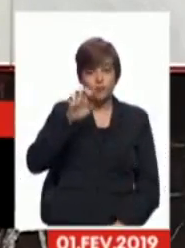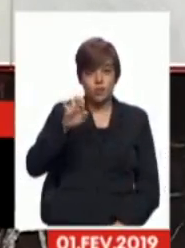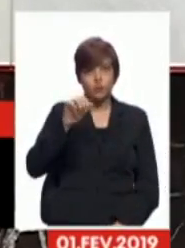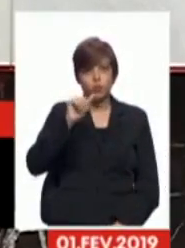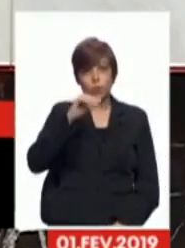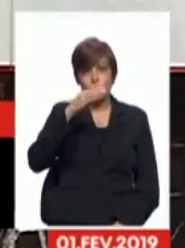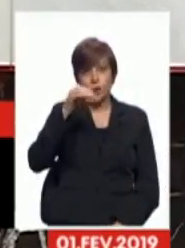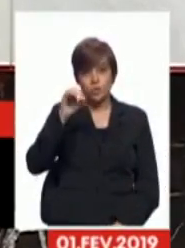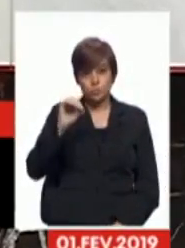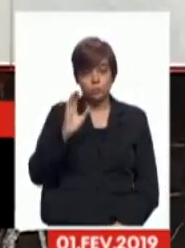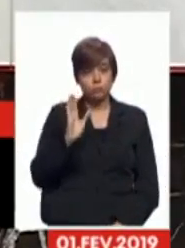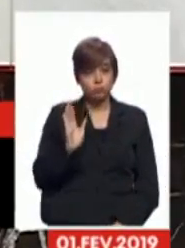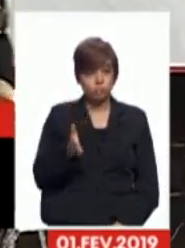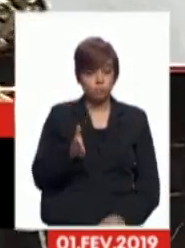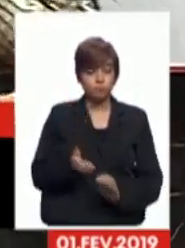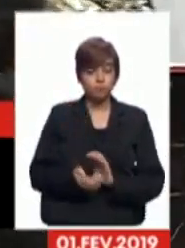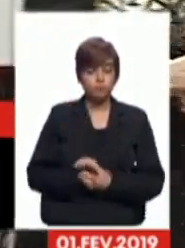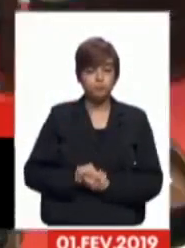Ipatinga.